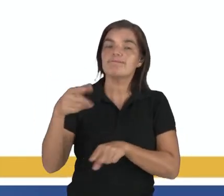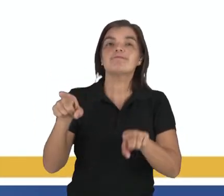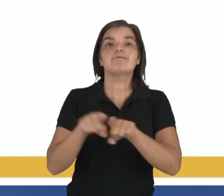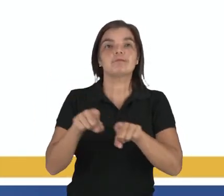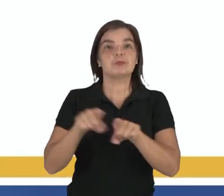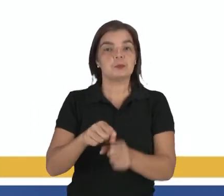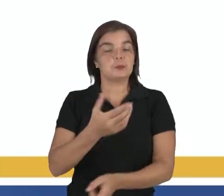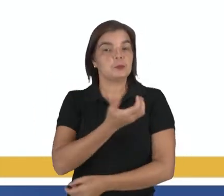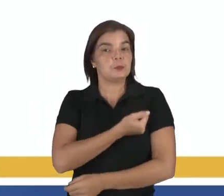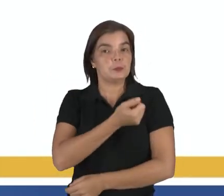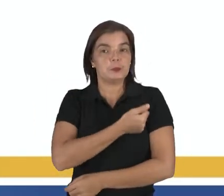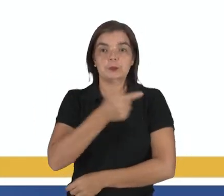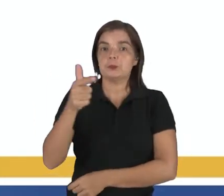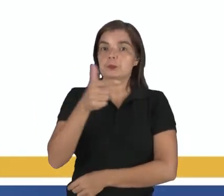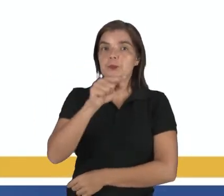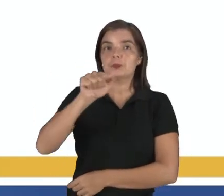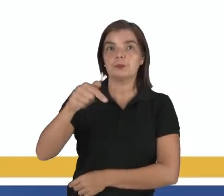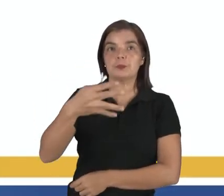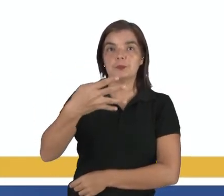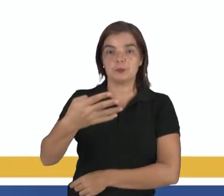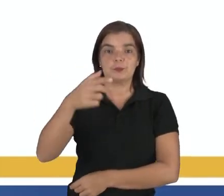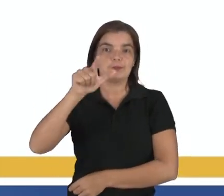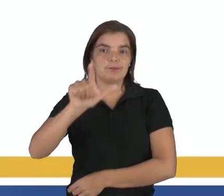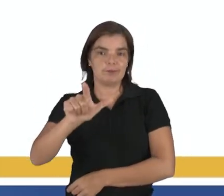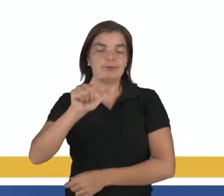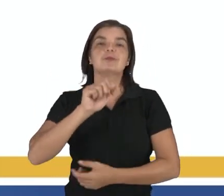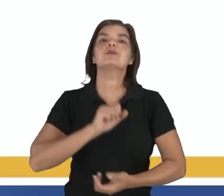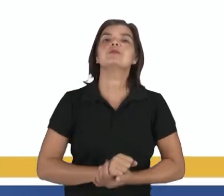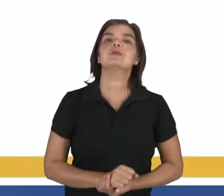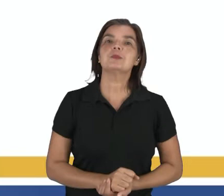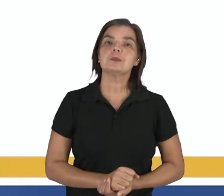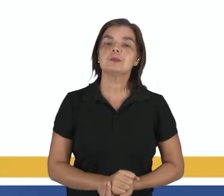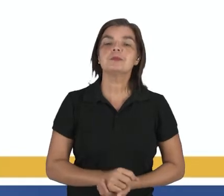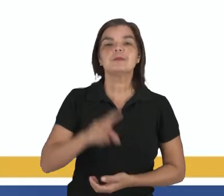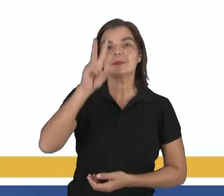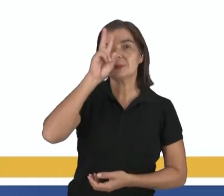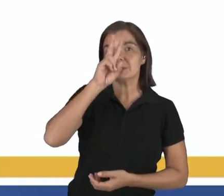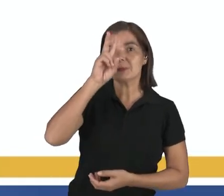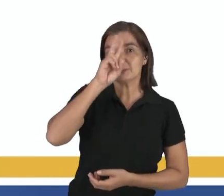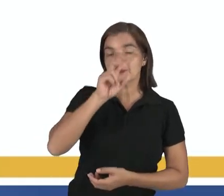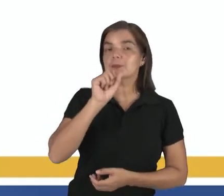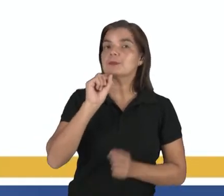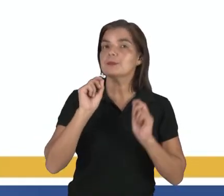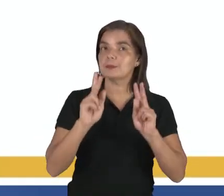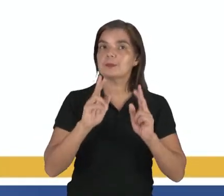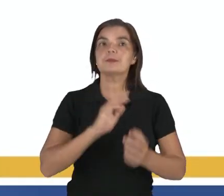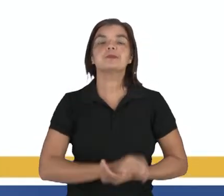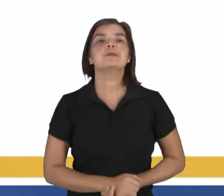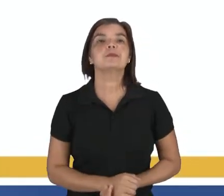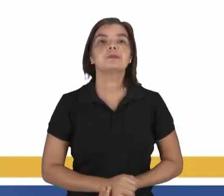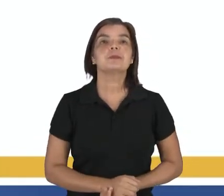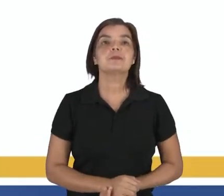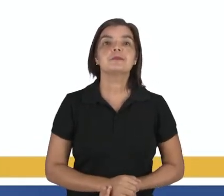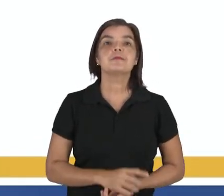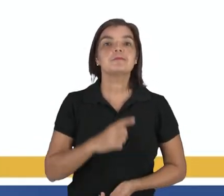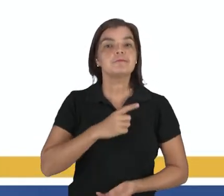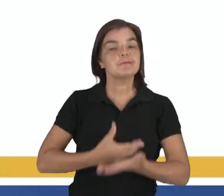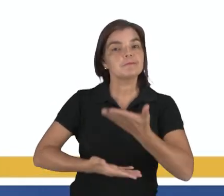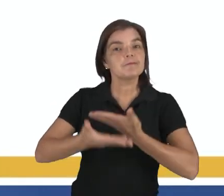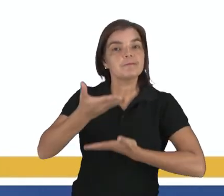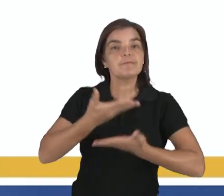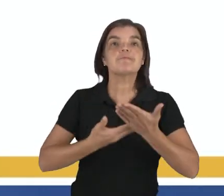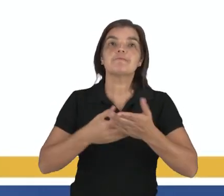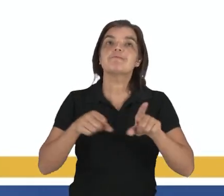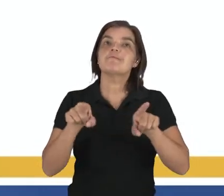aí nós temos como valor 22,4 litros, relembrando, ok? Então aqui nós temos a relação